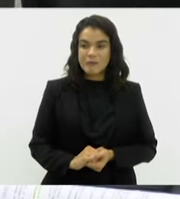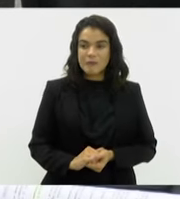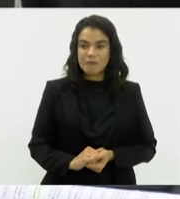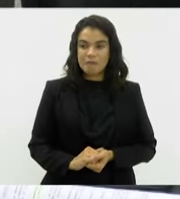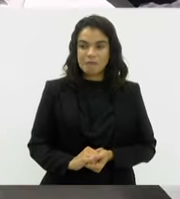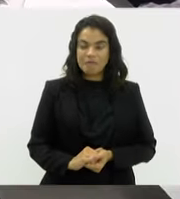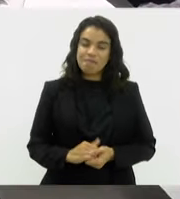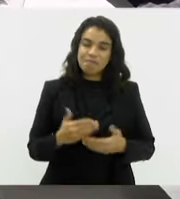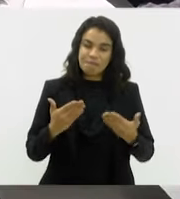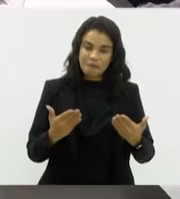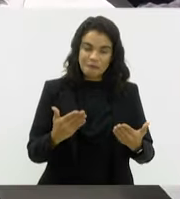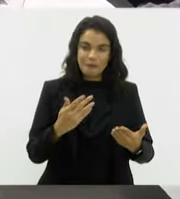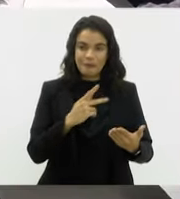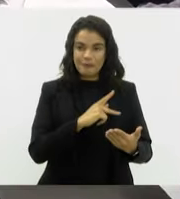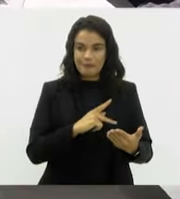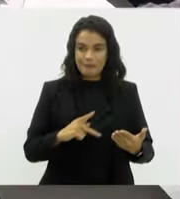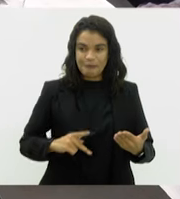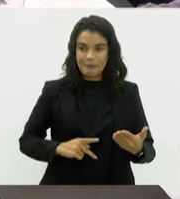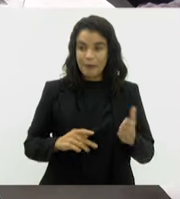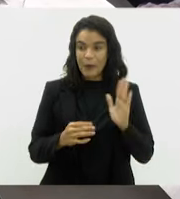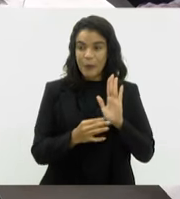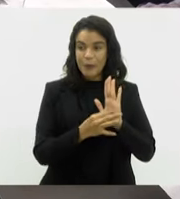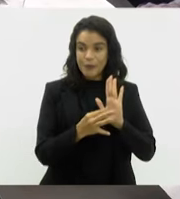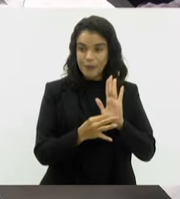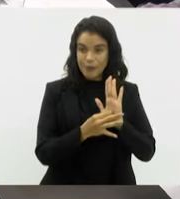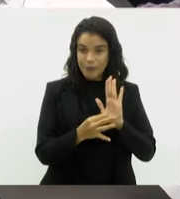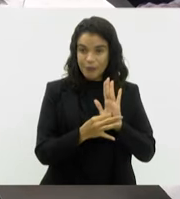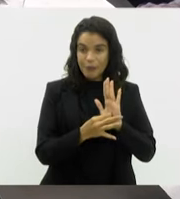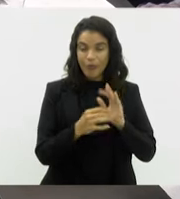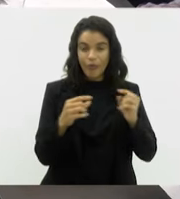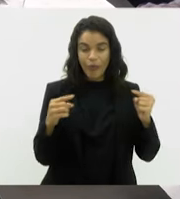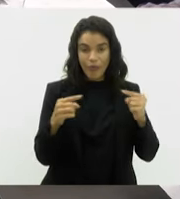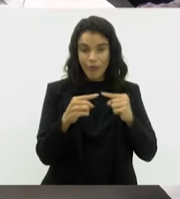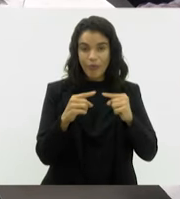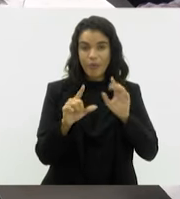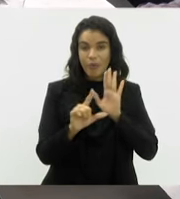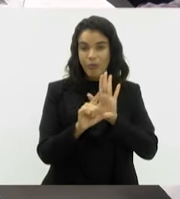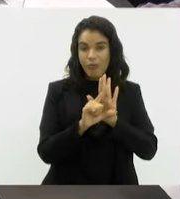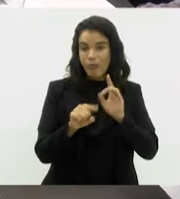Senhor presidente, o parecer foi pela legalidade com